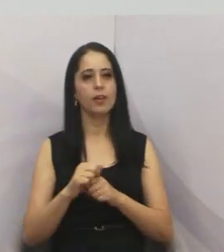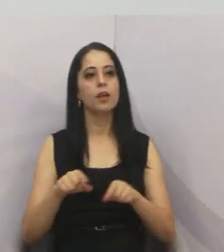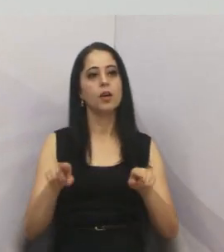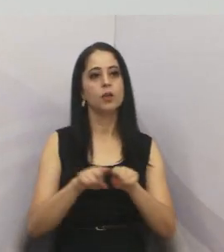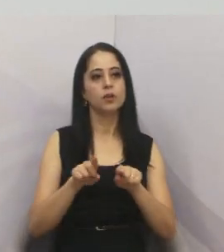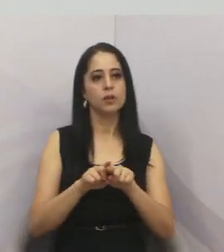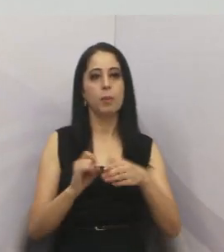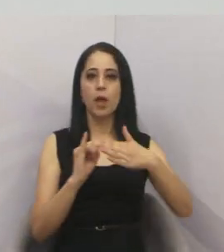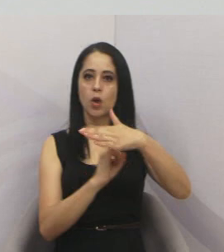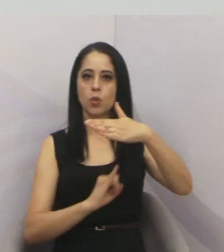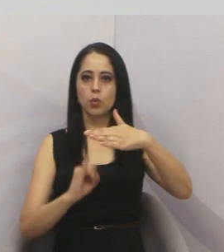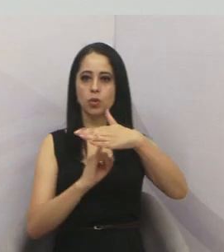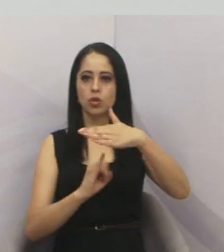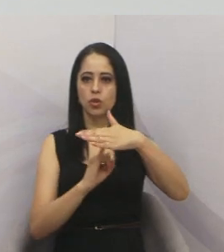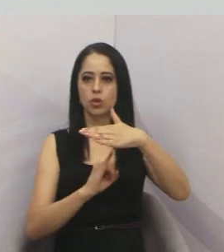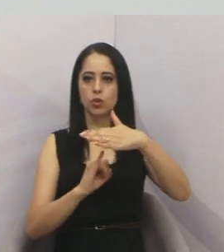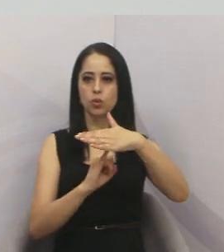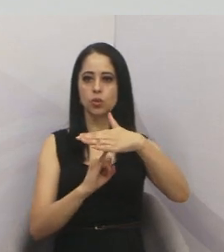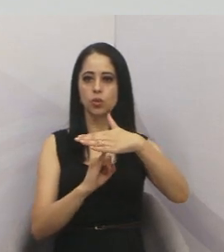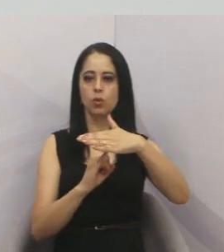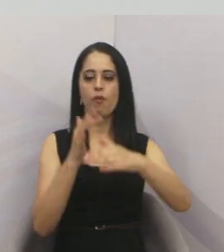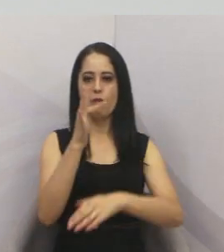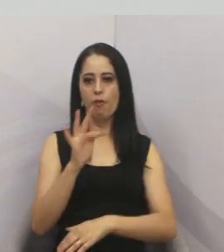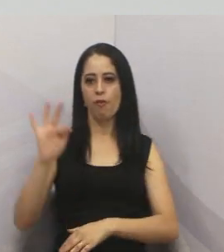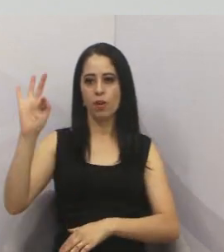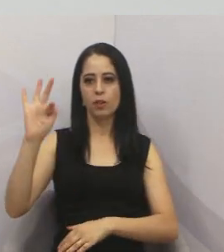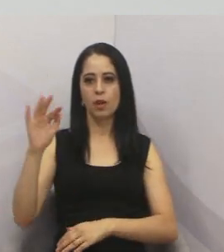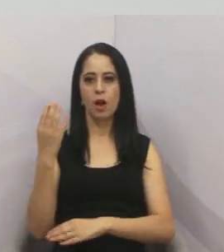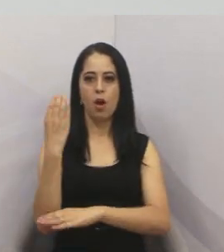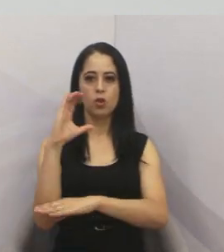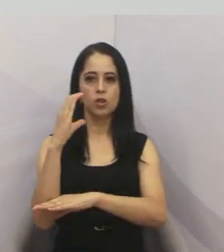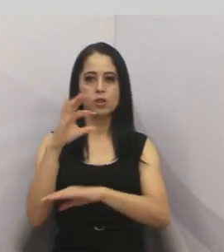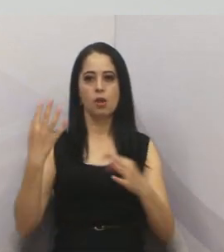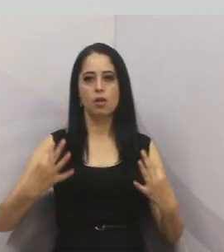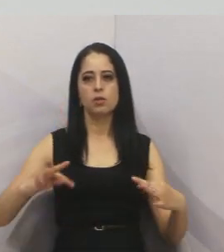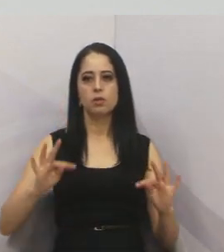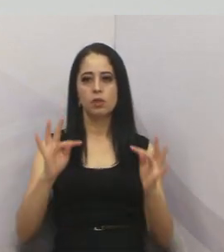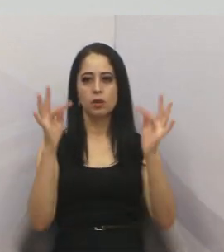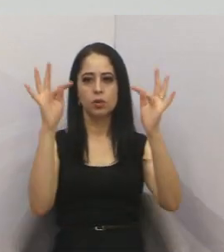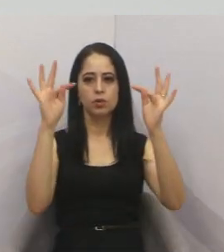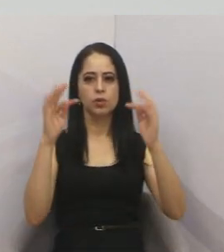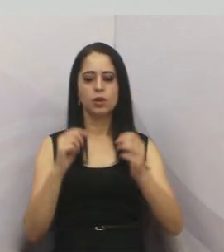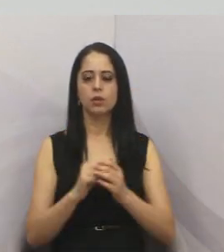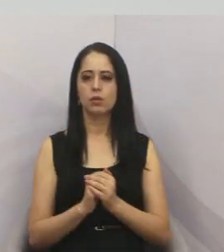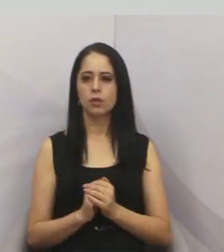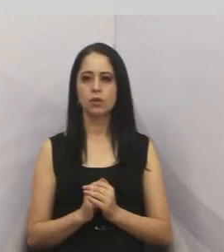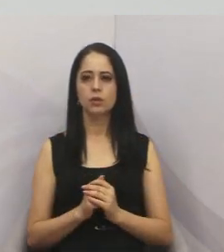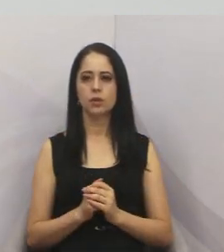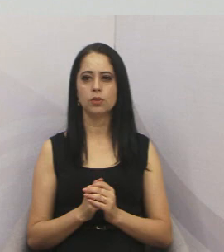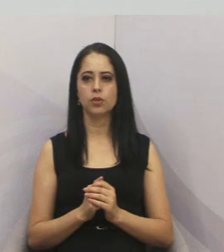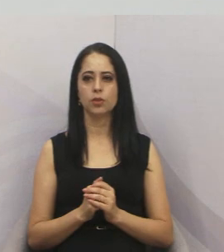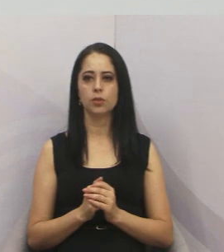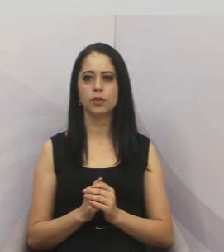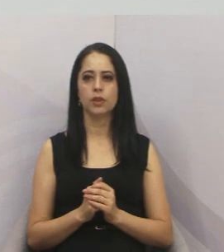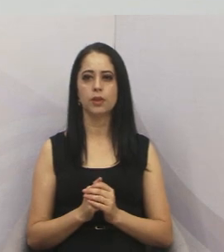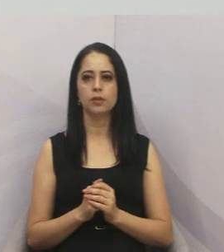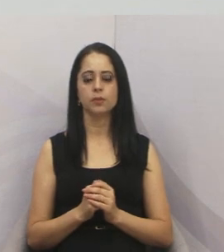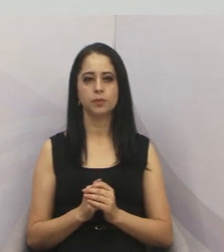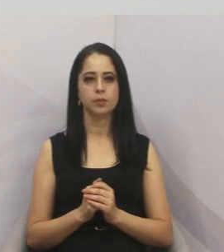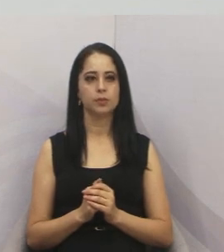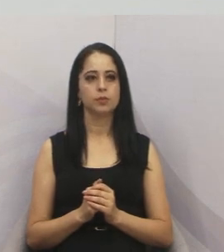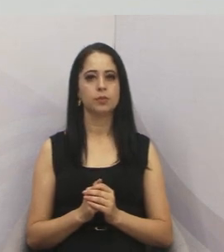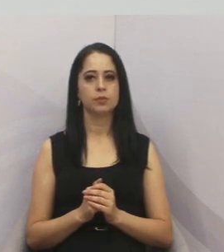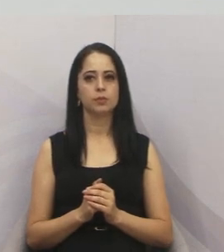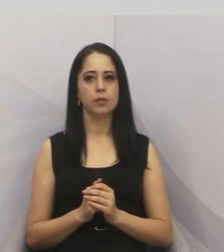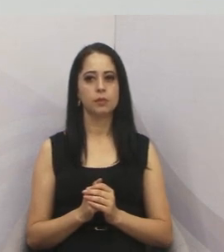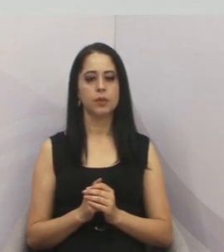o Instituto Federal de Educação, Ciência e Tecnologia de São Paulo. E, por fim, temos a Organização